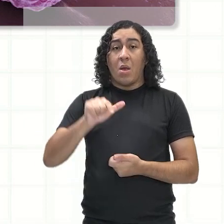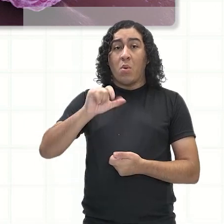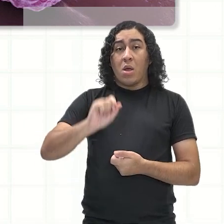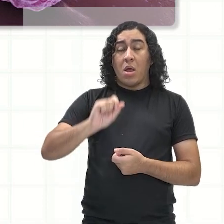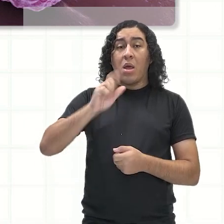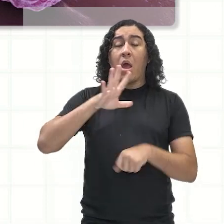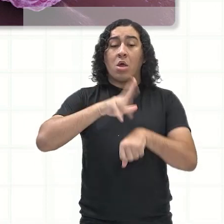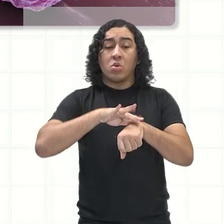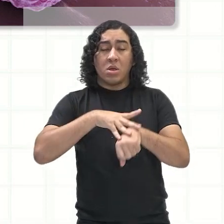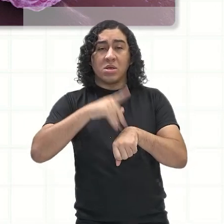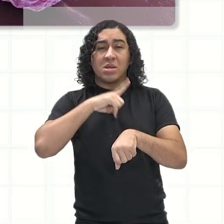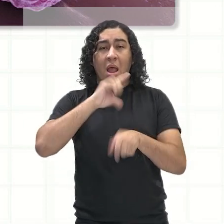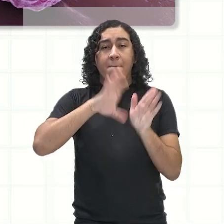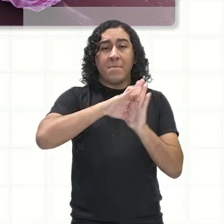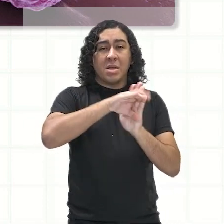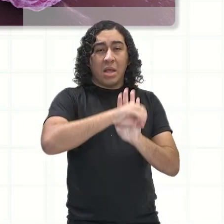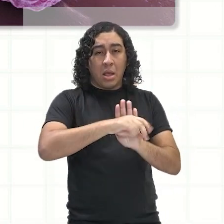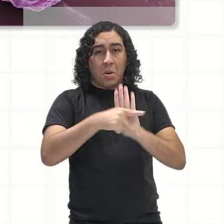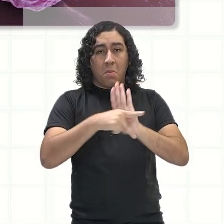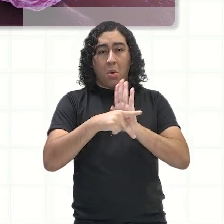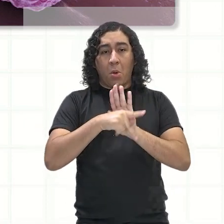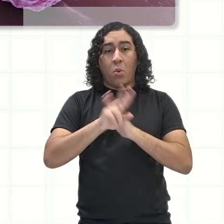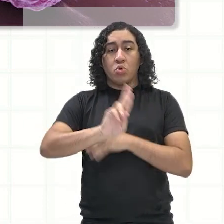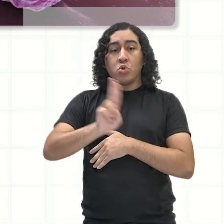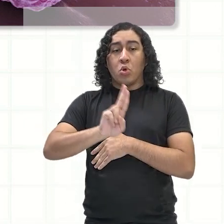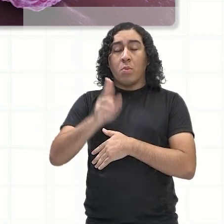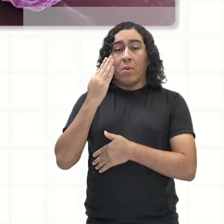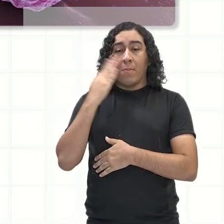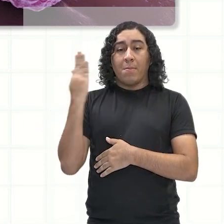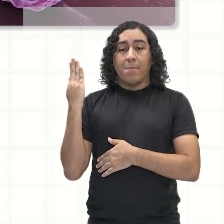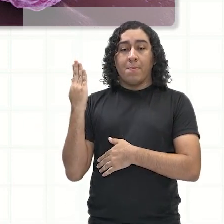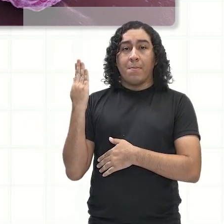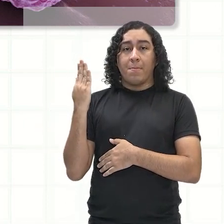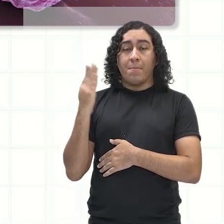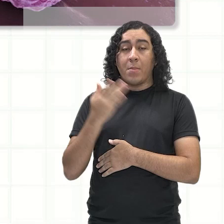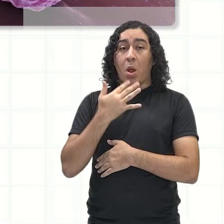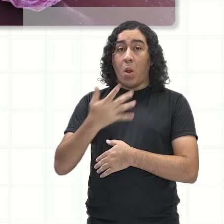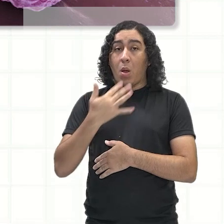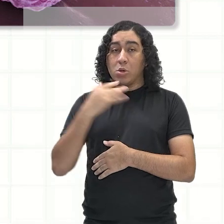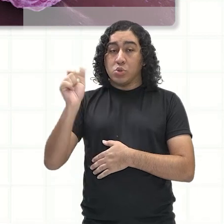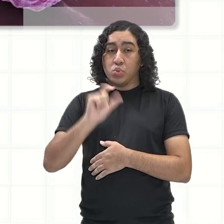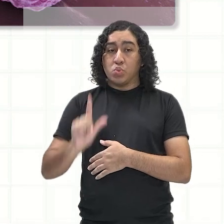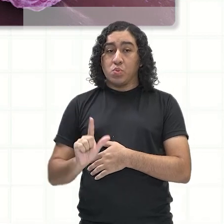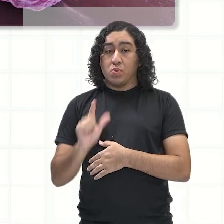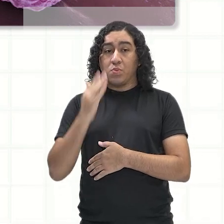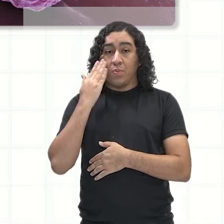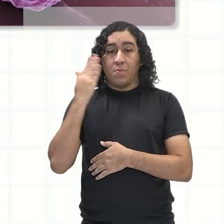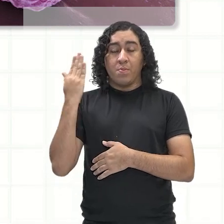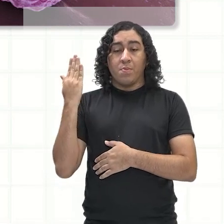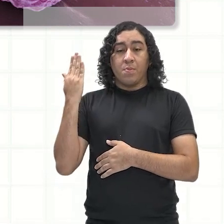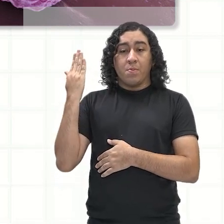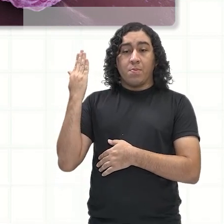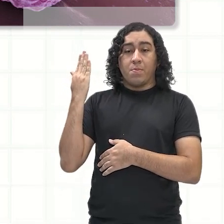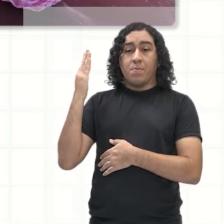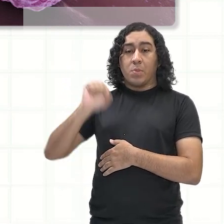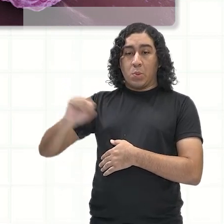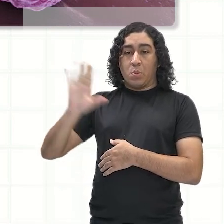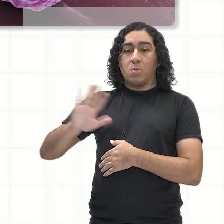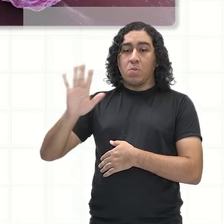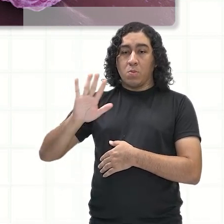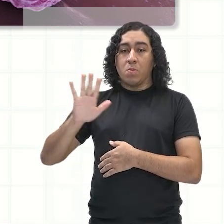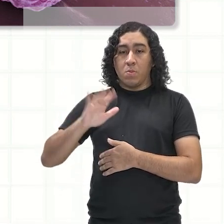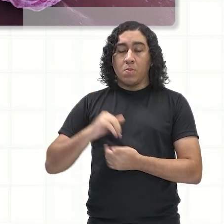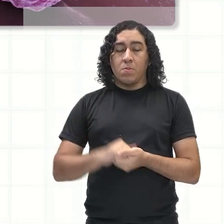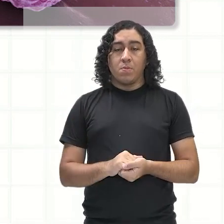causada por uma bactéria, né? Que é a bactéria Chlamydia trachomatis, que é essa que você observa aí na imagem. A gente tem